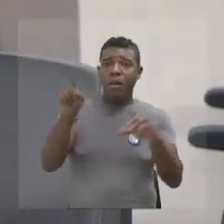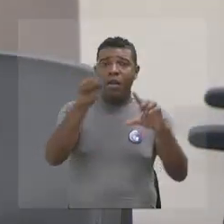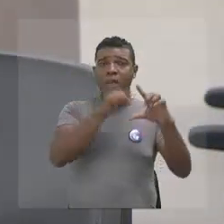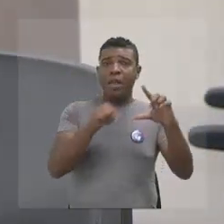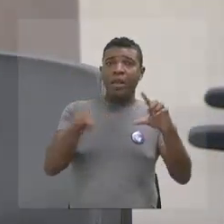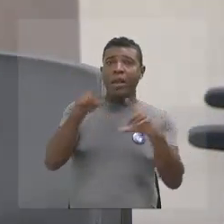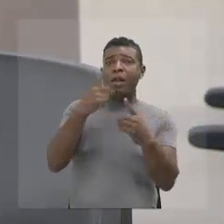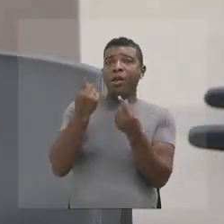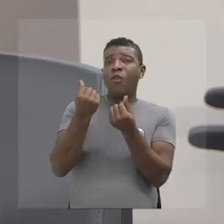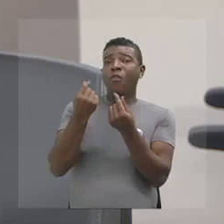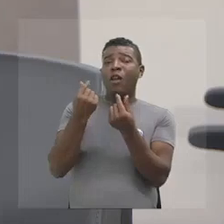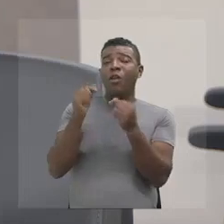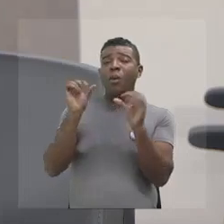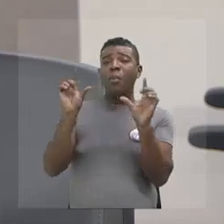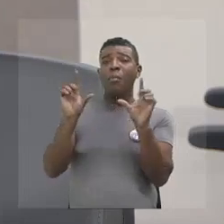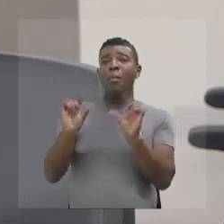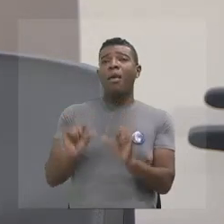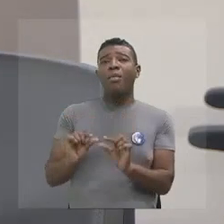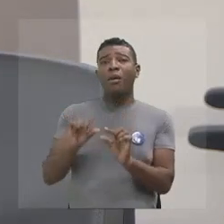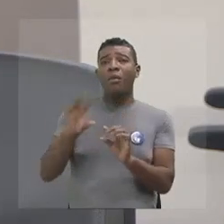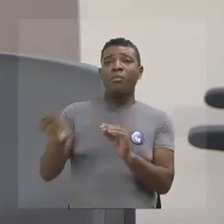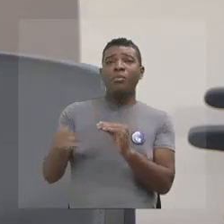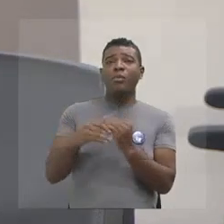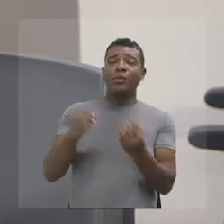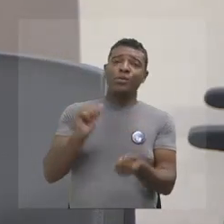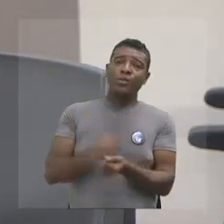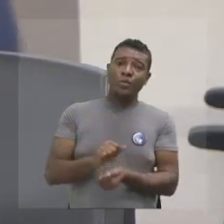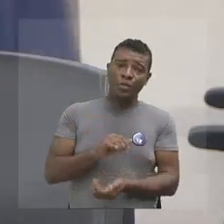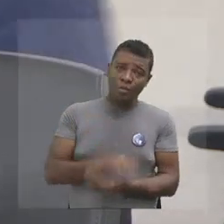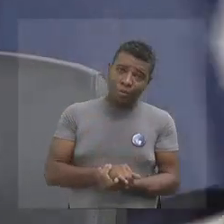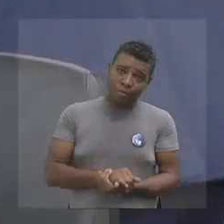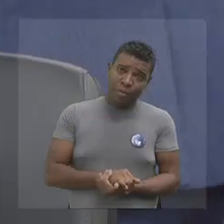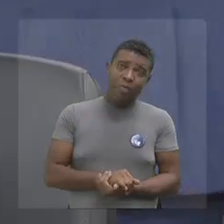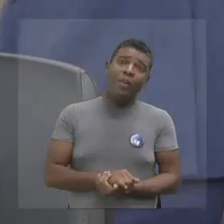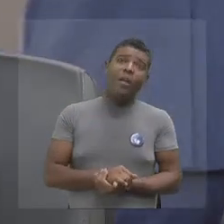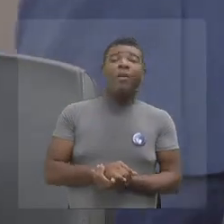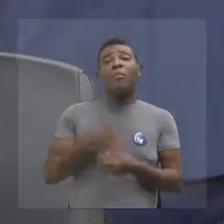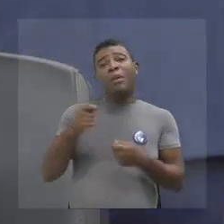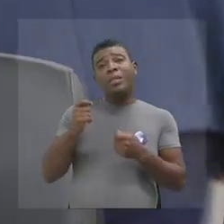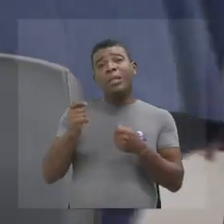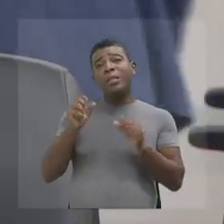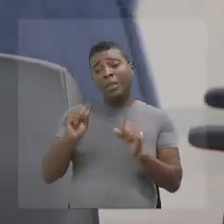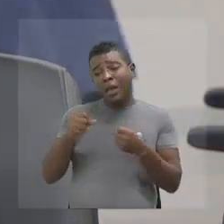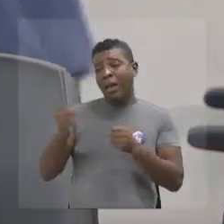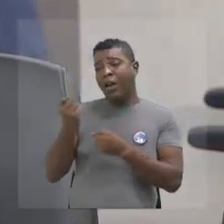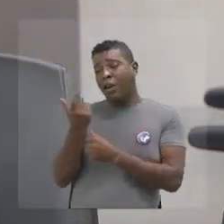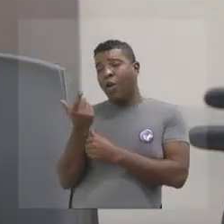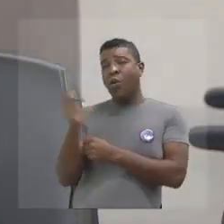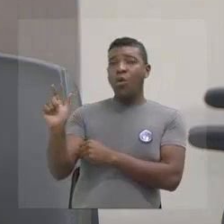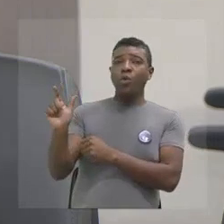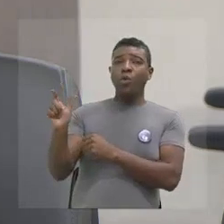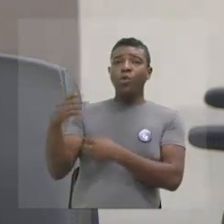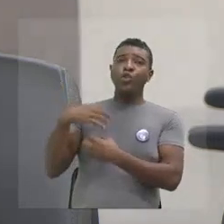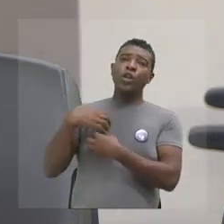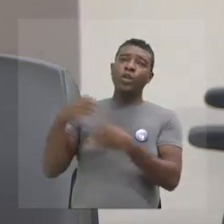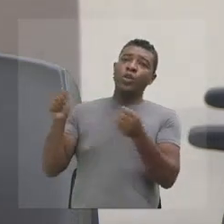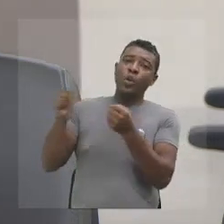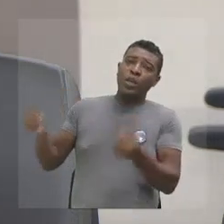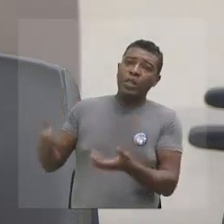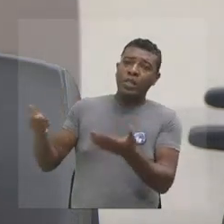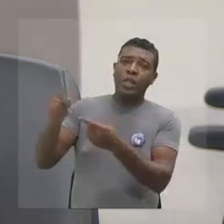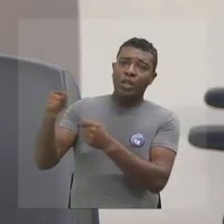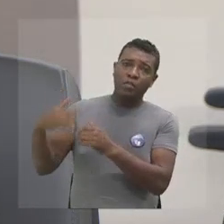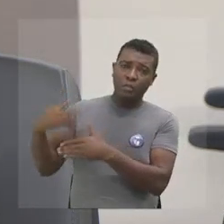valor agregado então nós precisamos buscar outras formas né de incentivar esse processo e nós temos